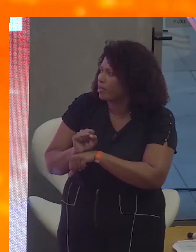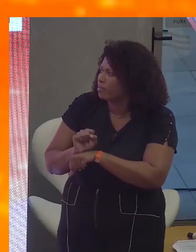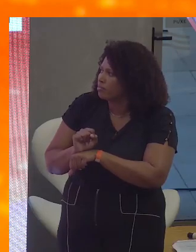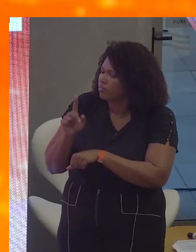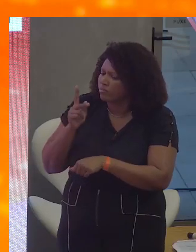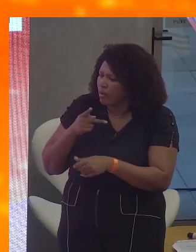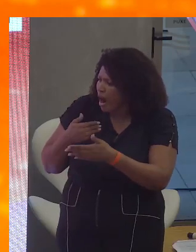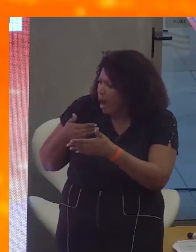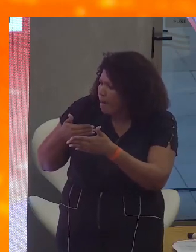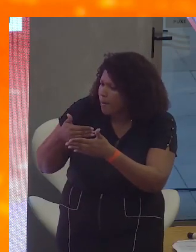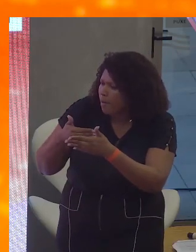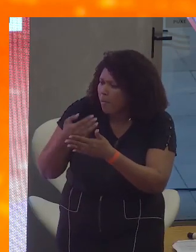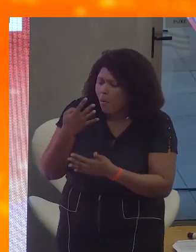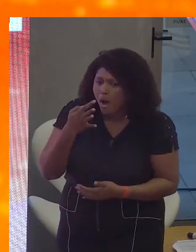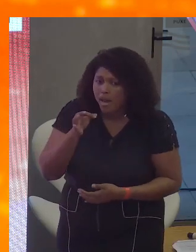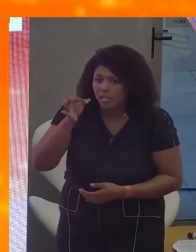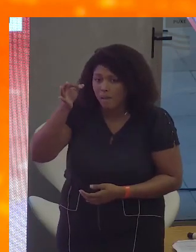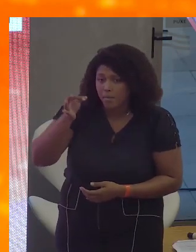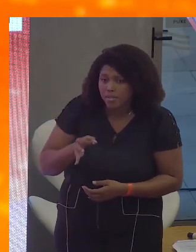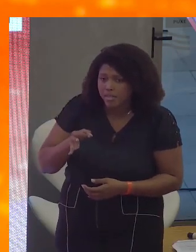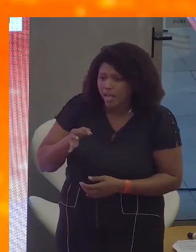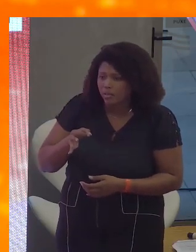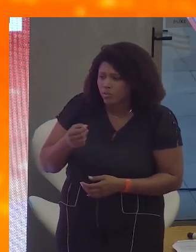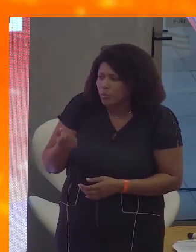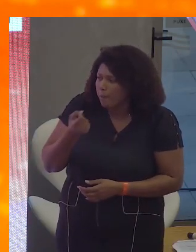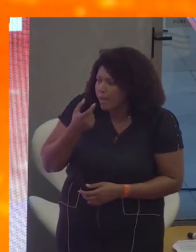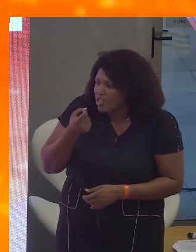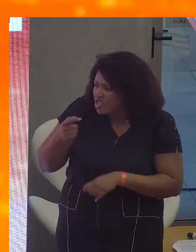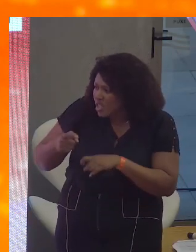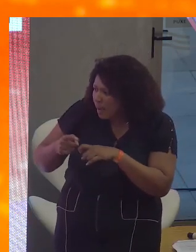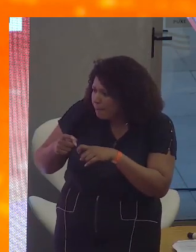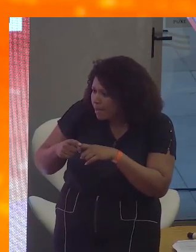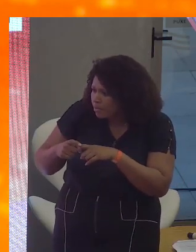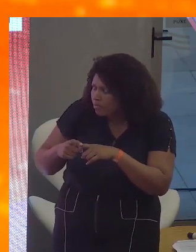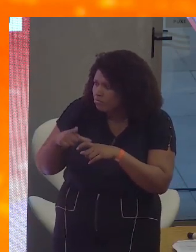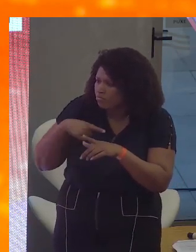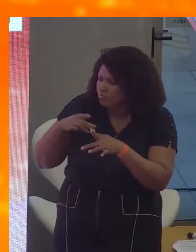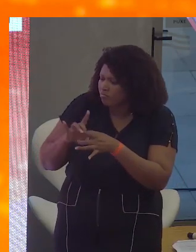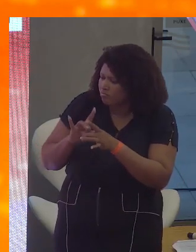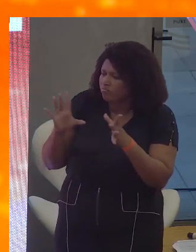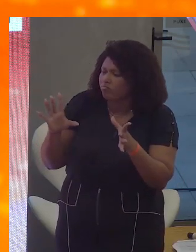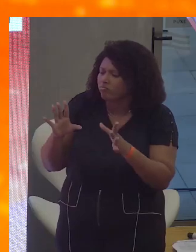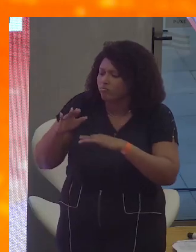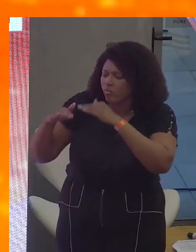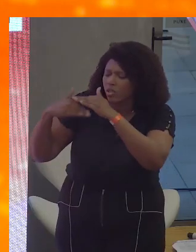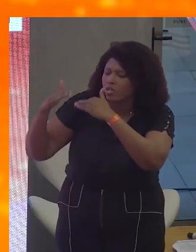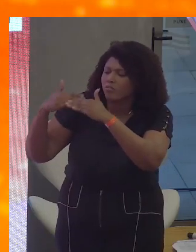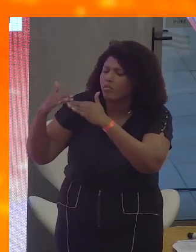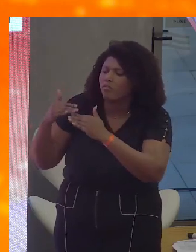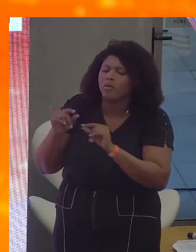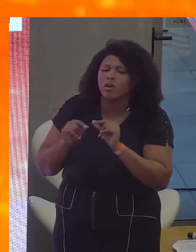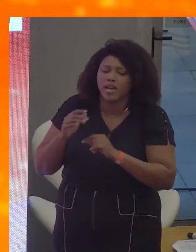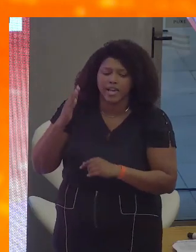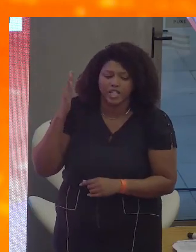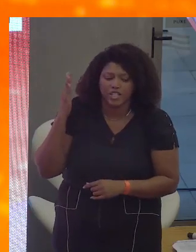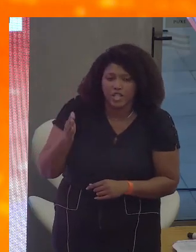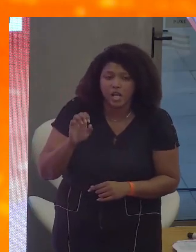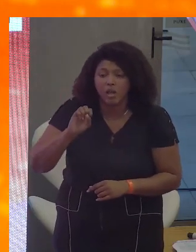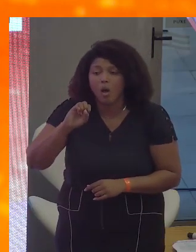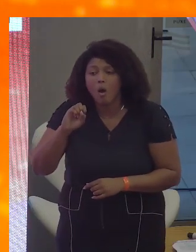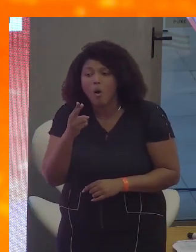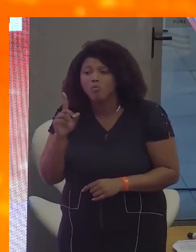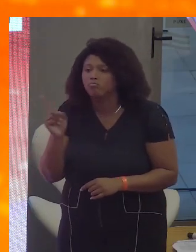aproximadamente 40% dos medicamentos atualmente disponíveis foram desenvolvidos direta ou indiretamente